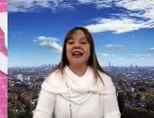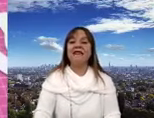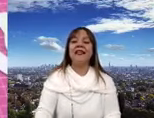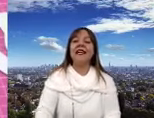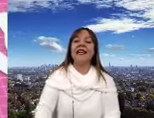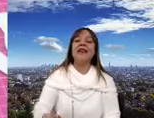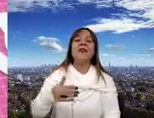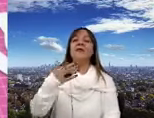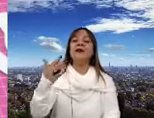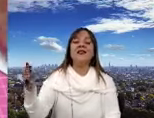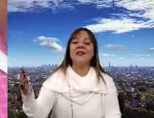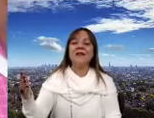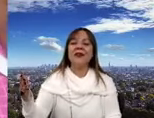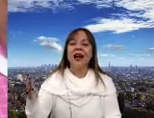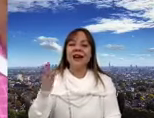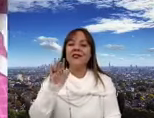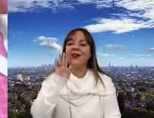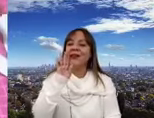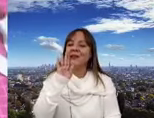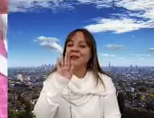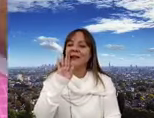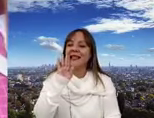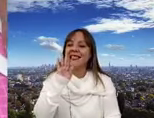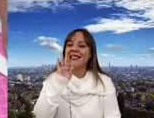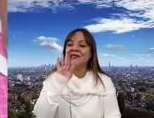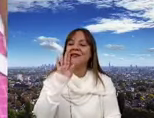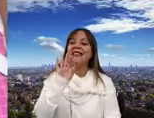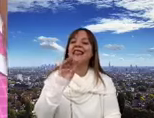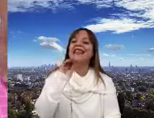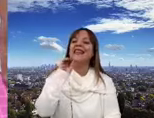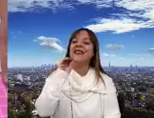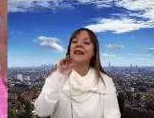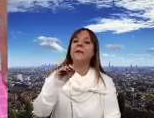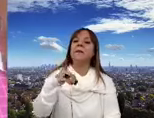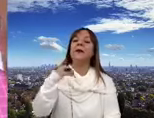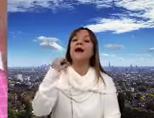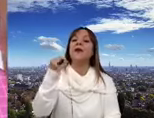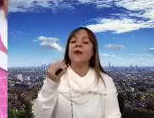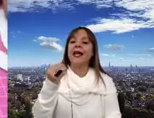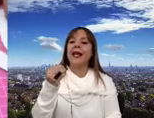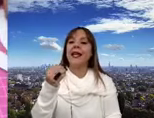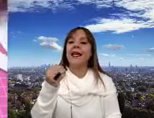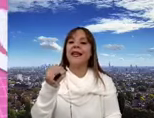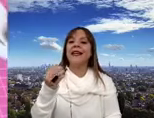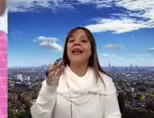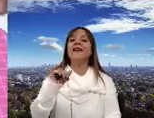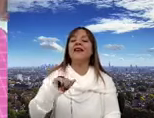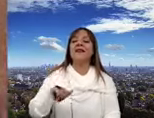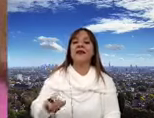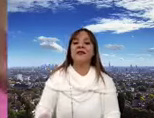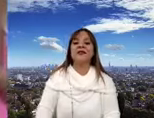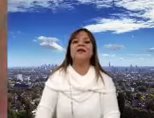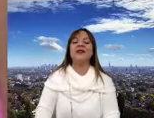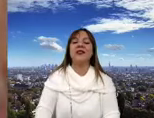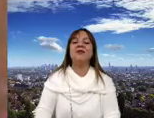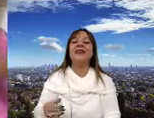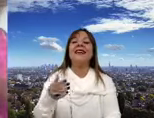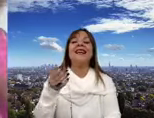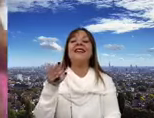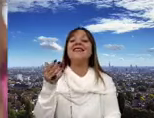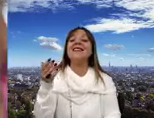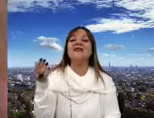e com meu mês dos namorados. Olha a surpresa, vocês vão ver que lindo que ele preparou para ela e ela vai mostrar pra gente uma